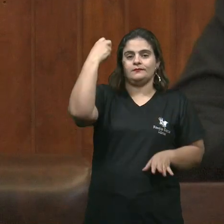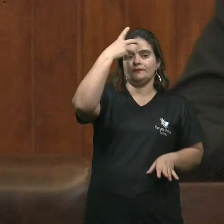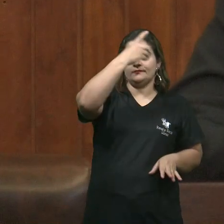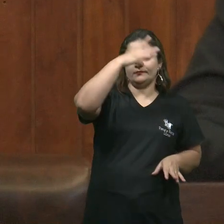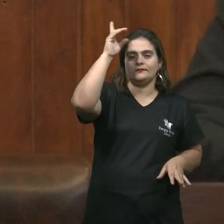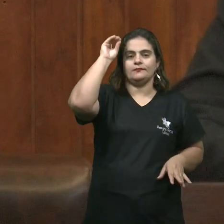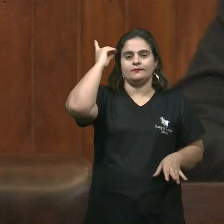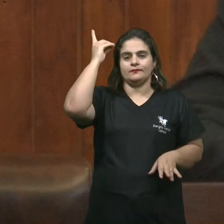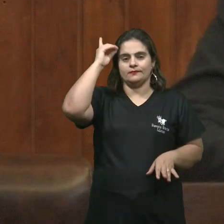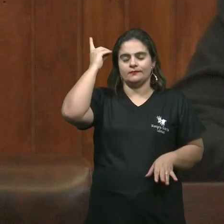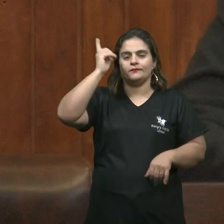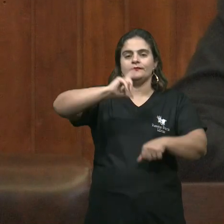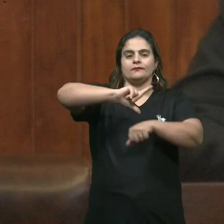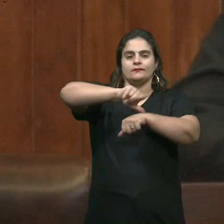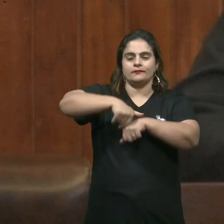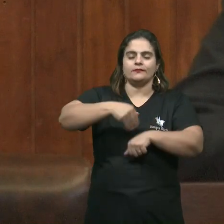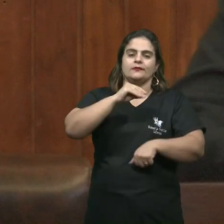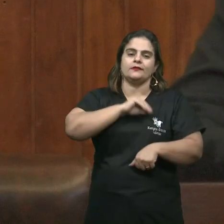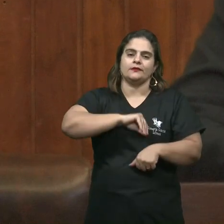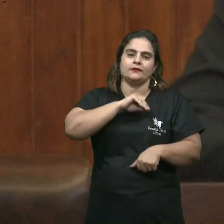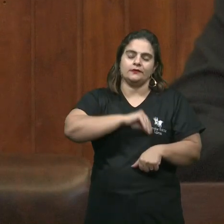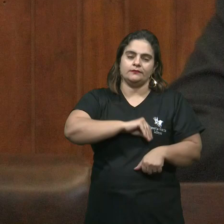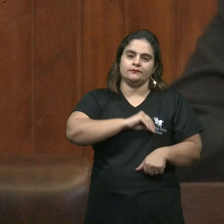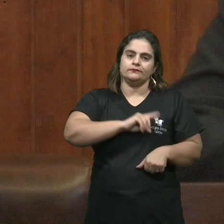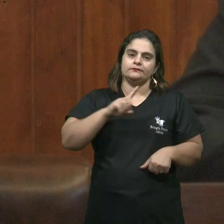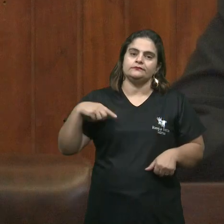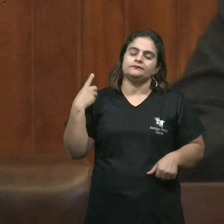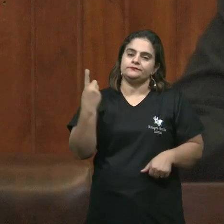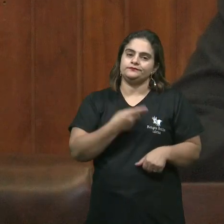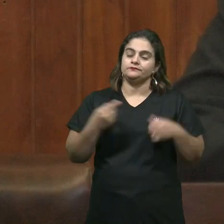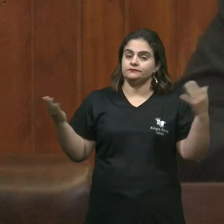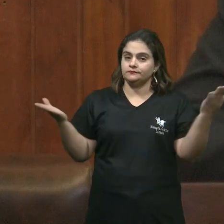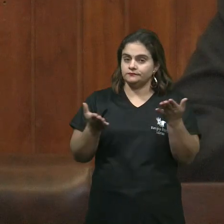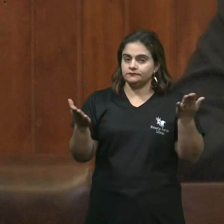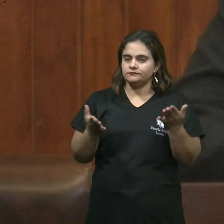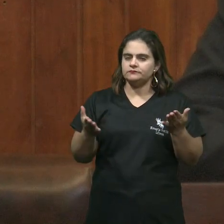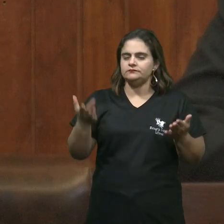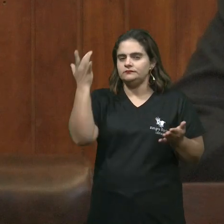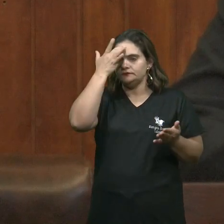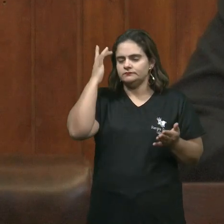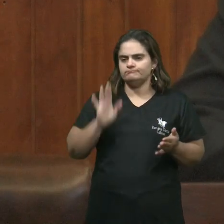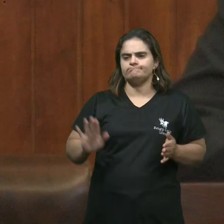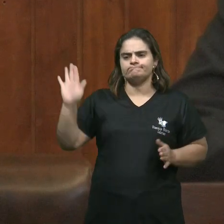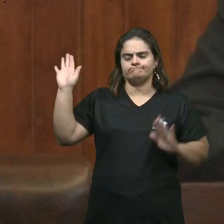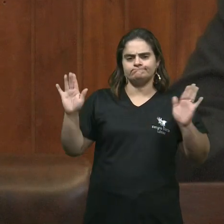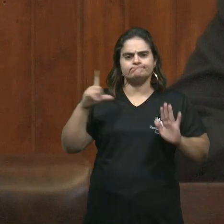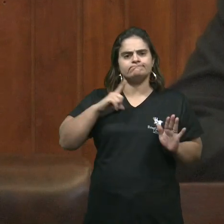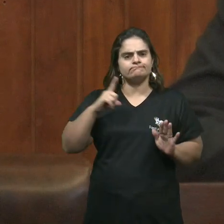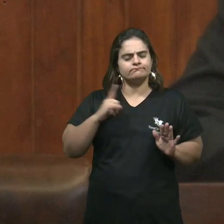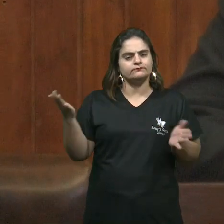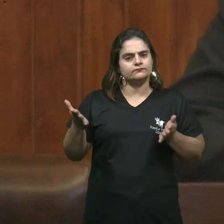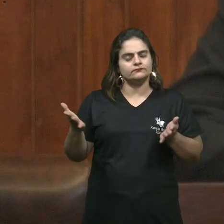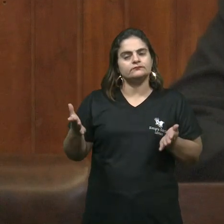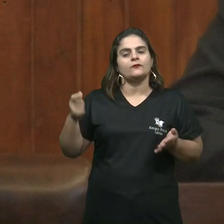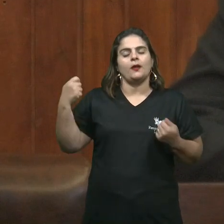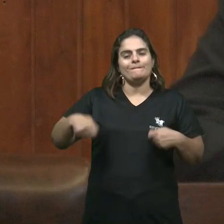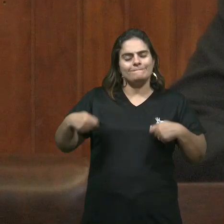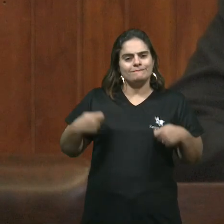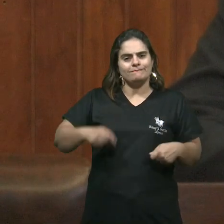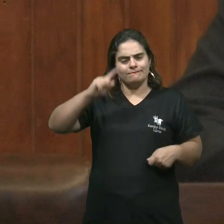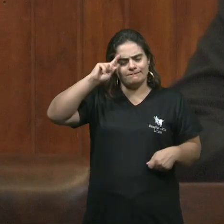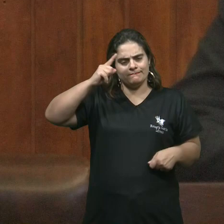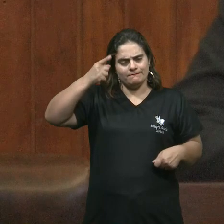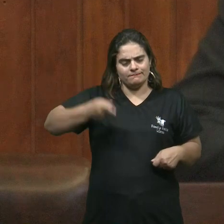Nós, como representantes eleitos, temos o dever de garantir que esse direito seja